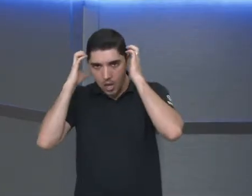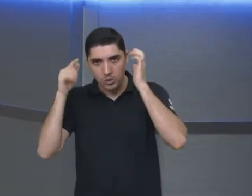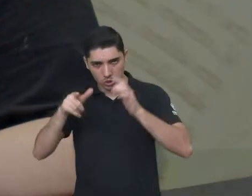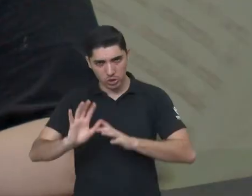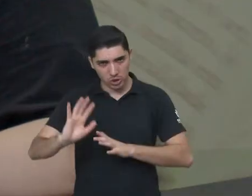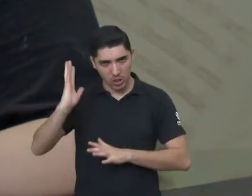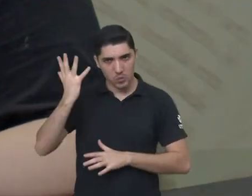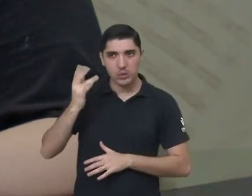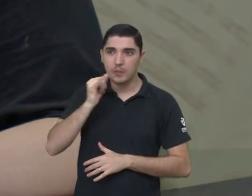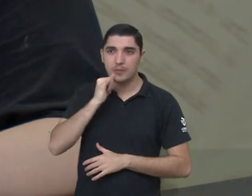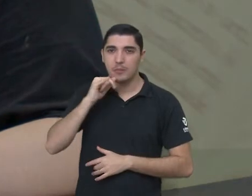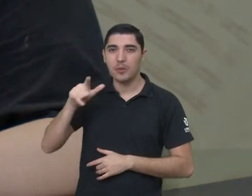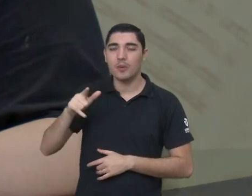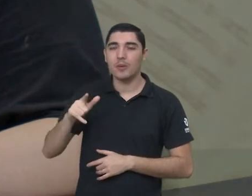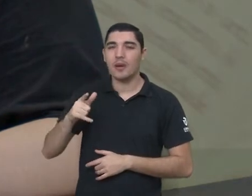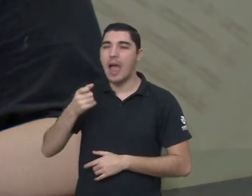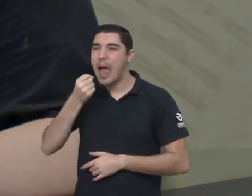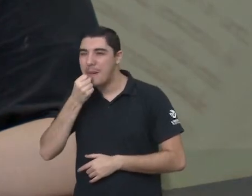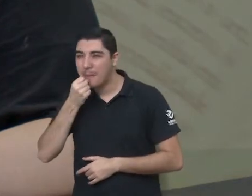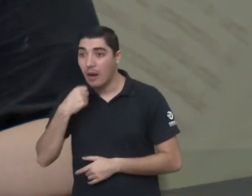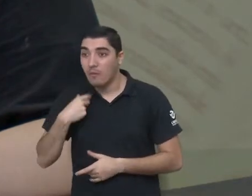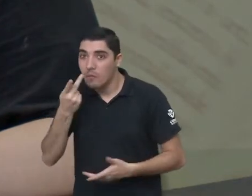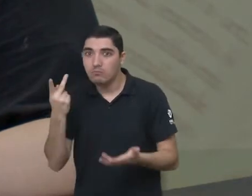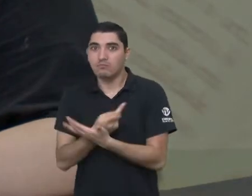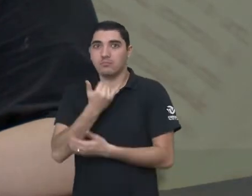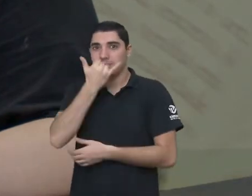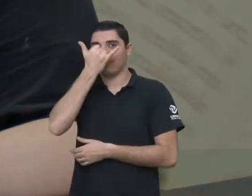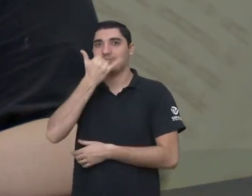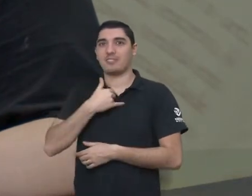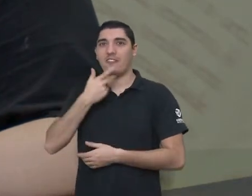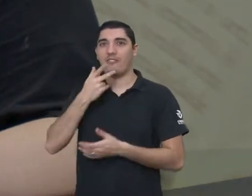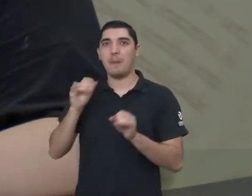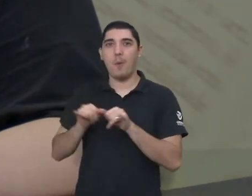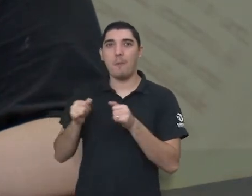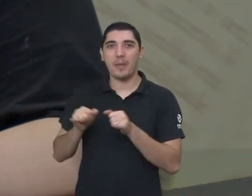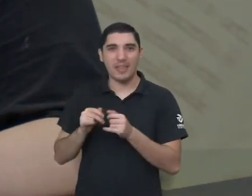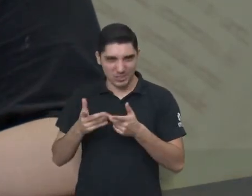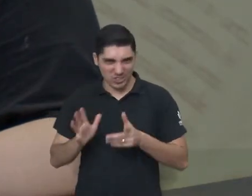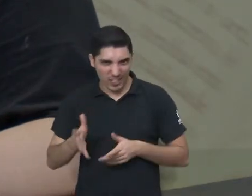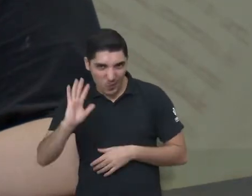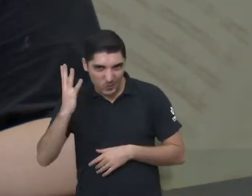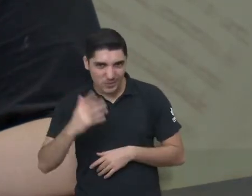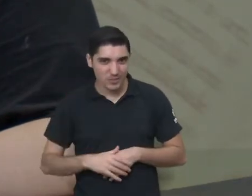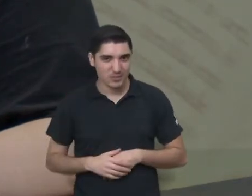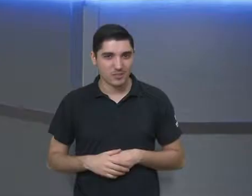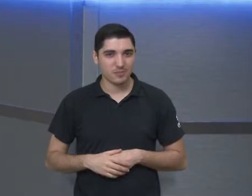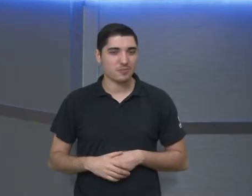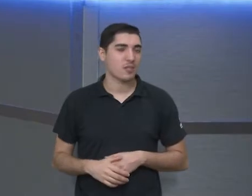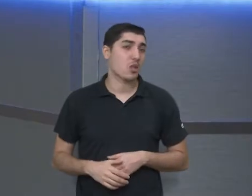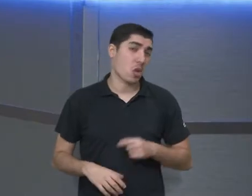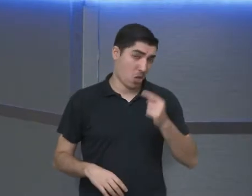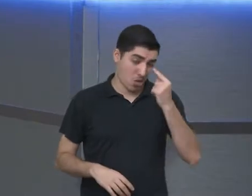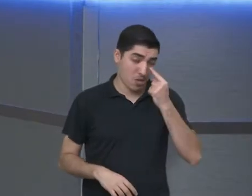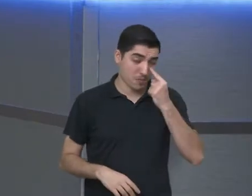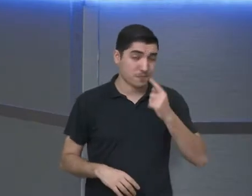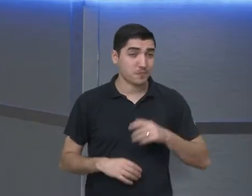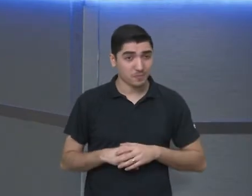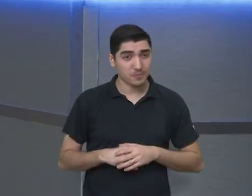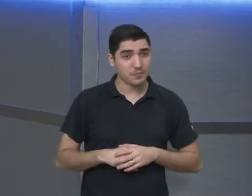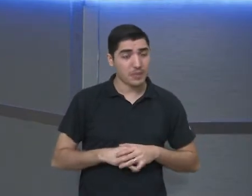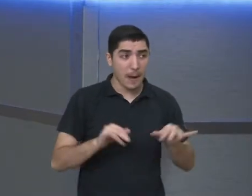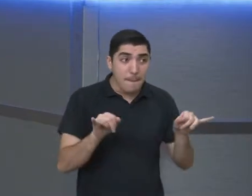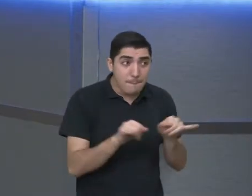para ir para casa, né, para vir trabalhar e ir embora para casa de ônibus urbano. Mas chegava, anunciava, atenção, senhores passageiros. Já anunciou errado? Fez gente